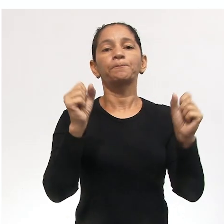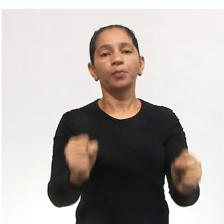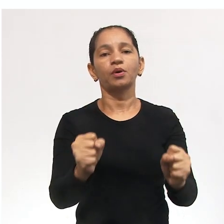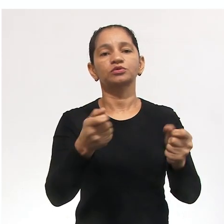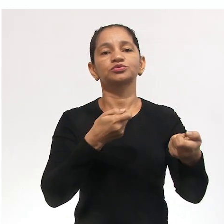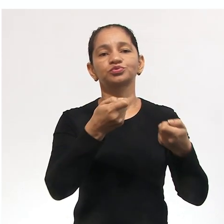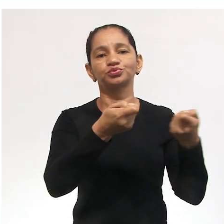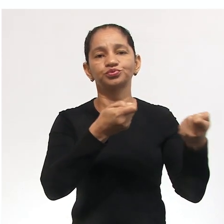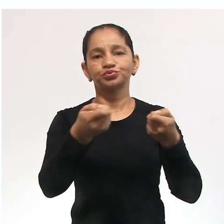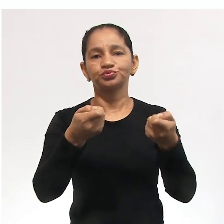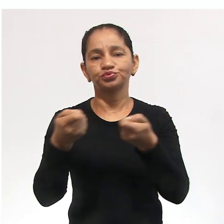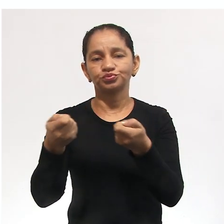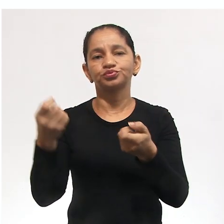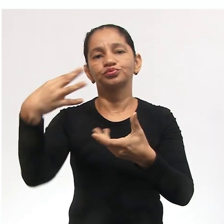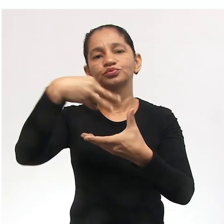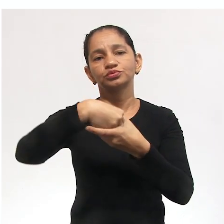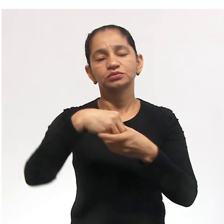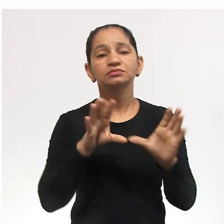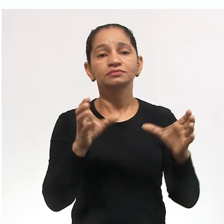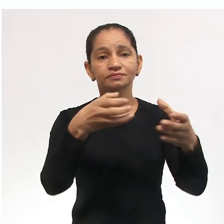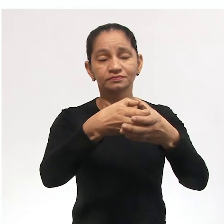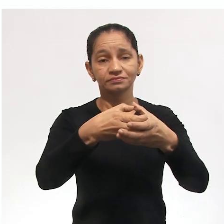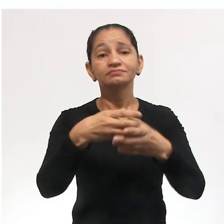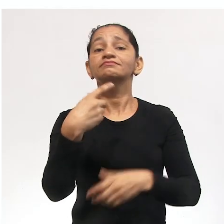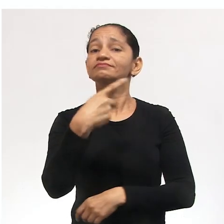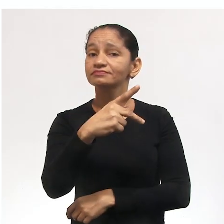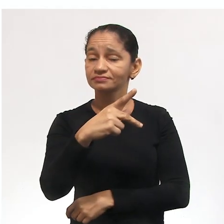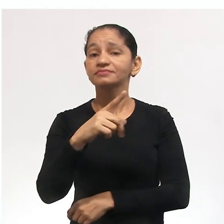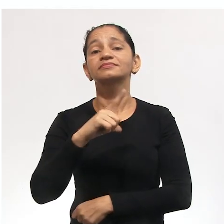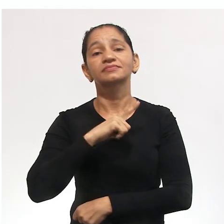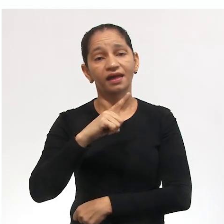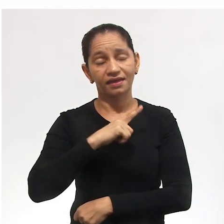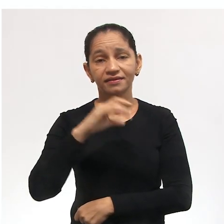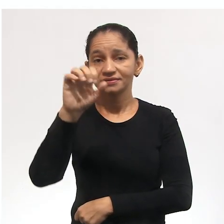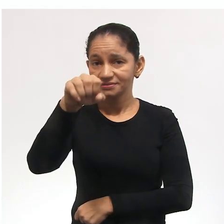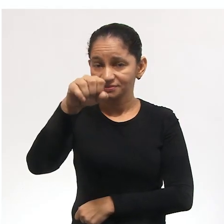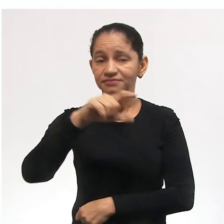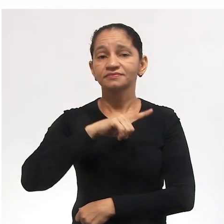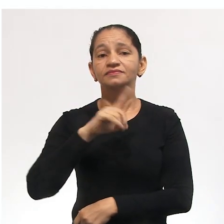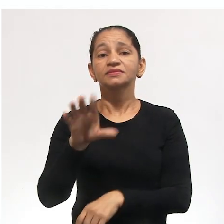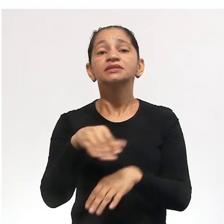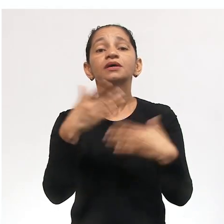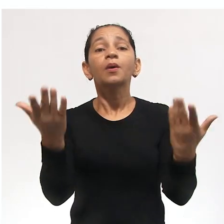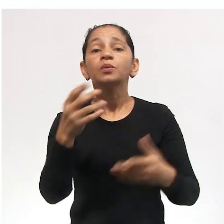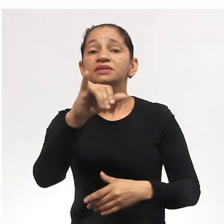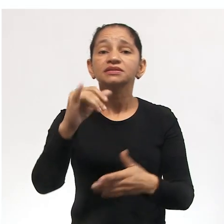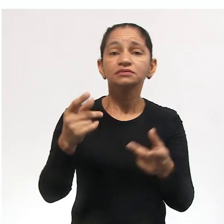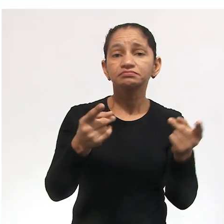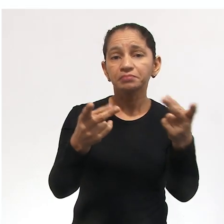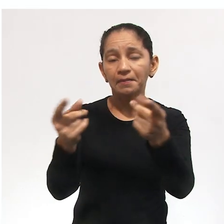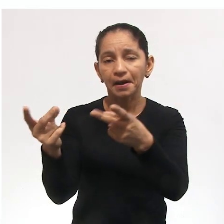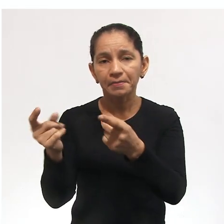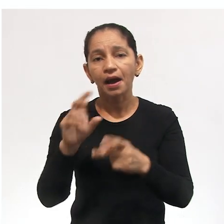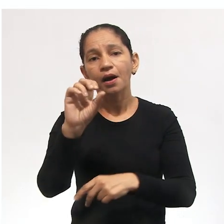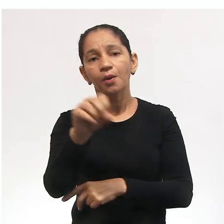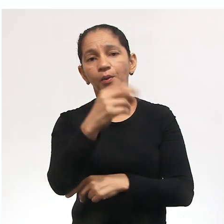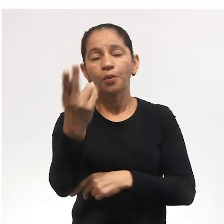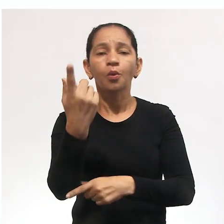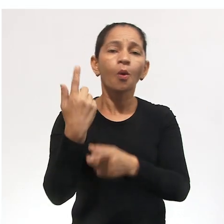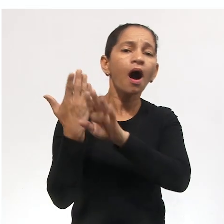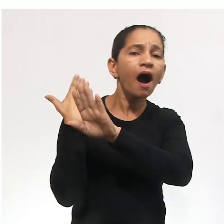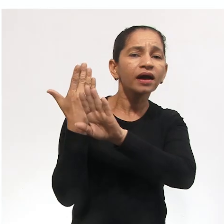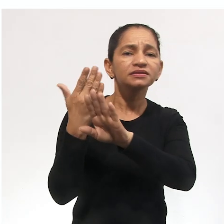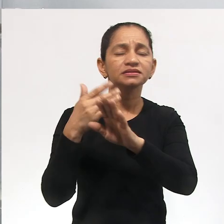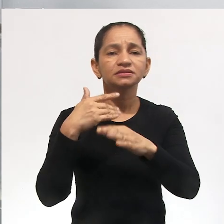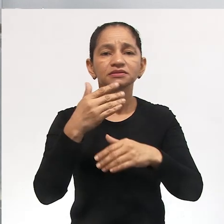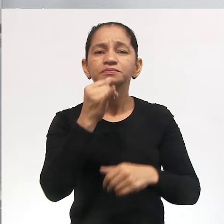pela empresa, pela entidade, provenientes de eventos ou transações passadas. Lembra que eu falei com